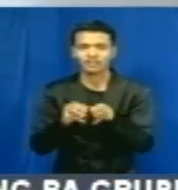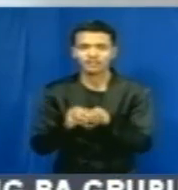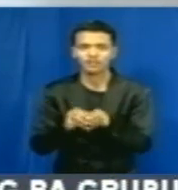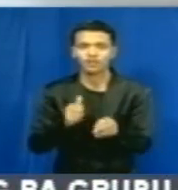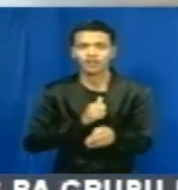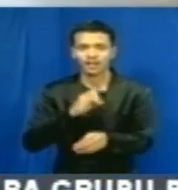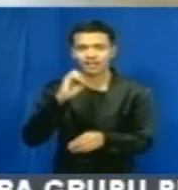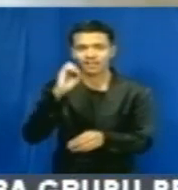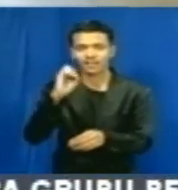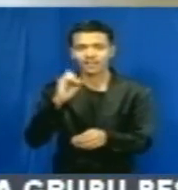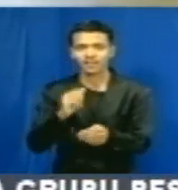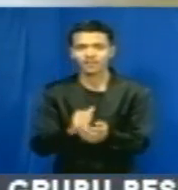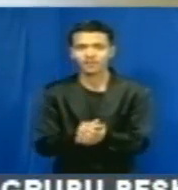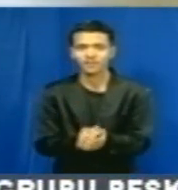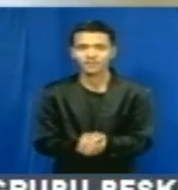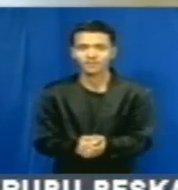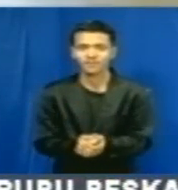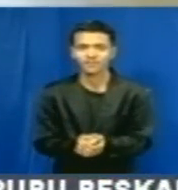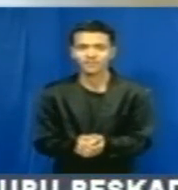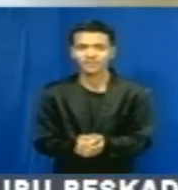Ainaro. E posto a tudo.